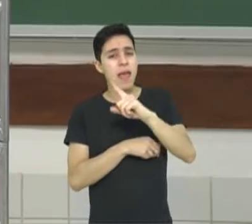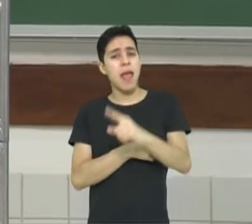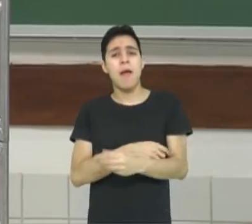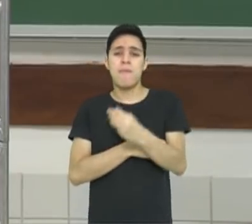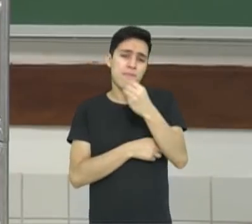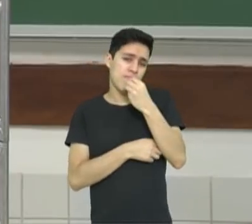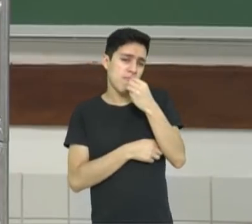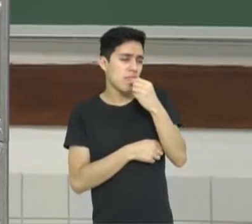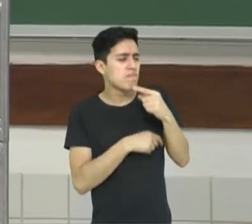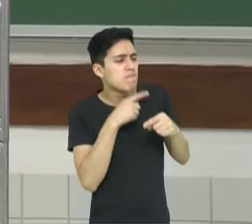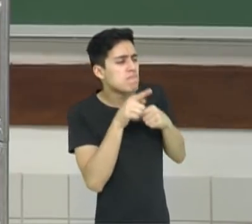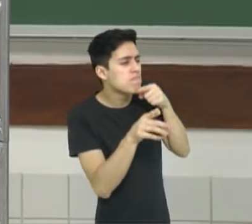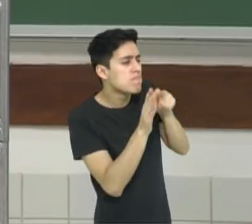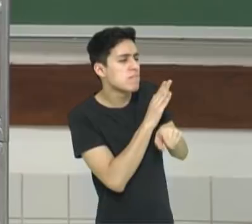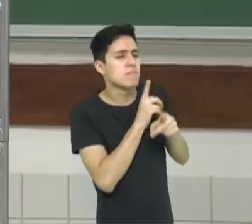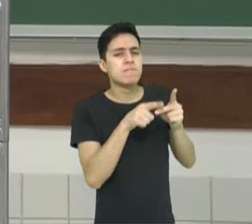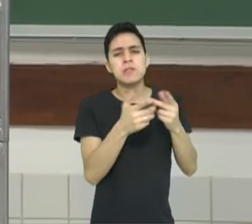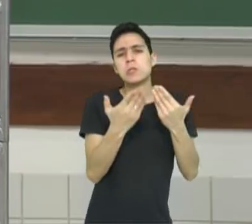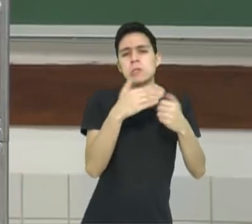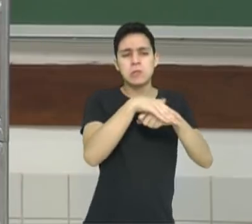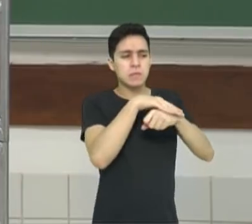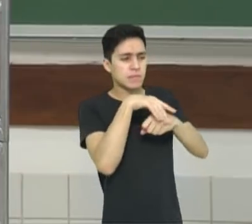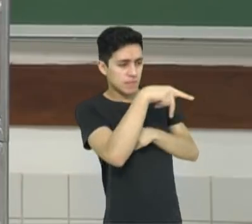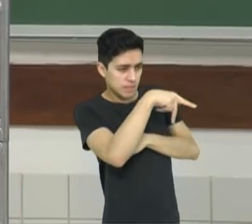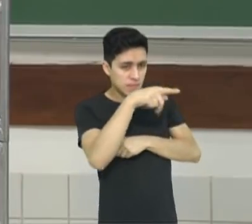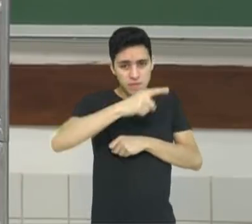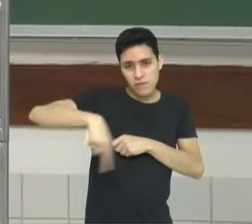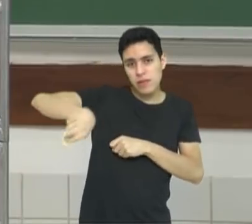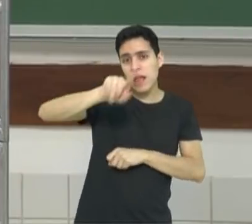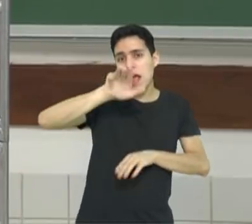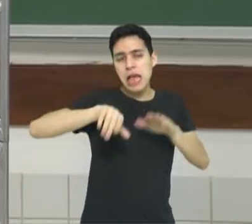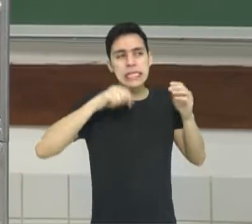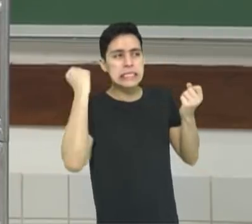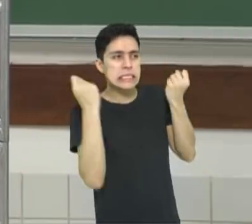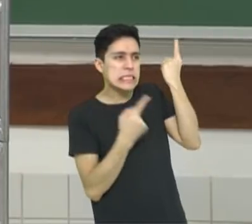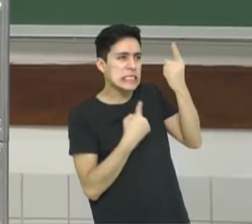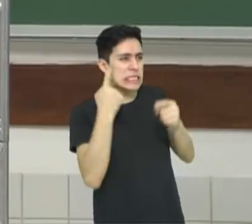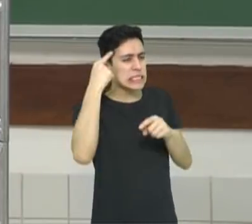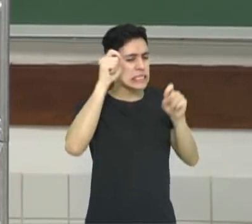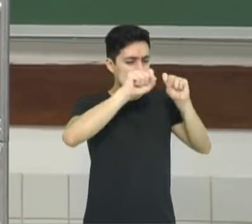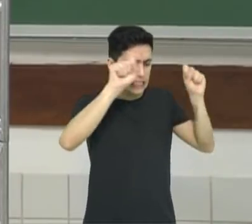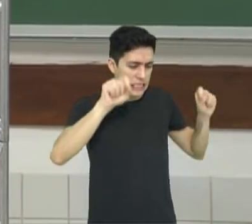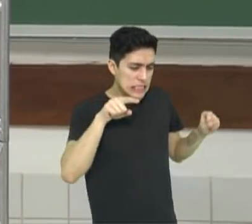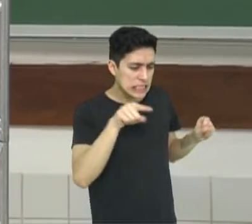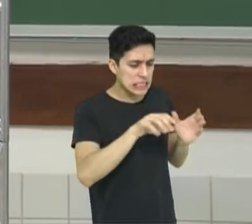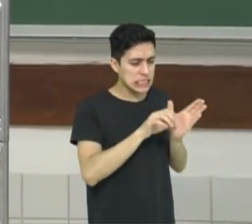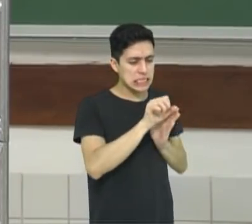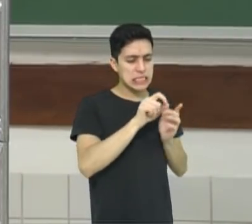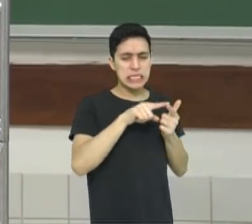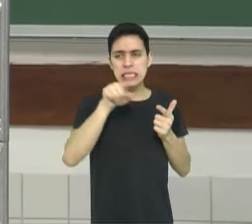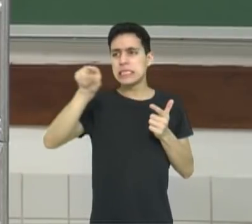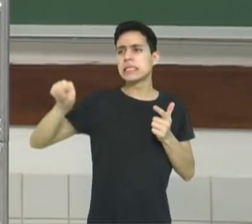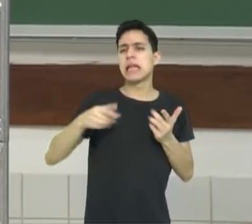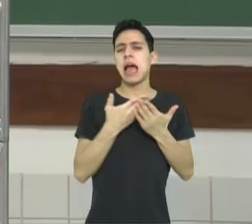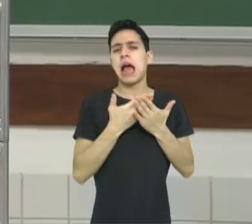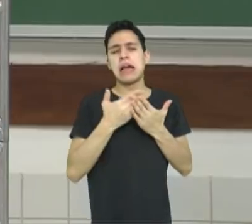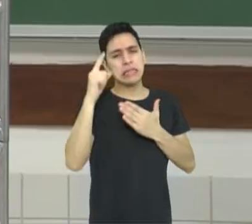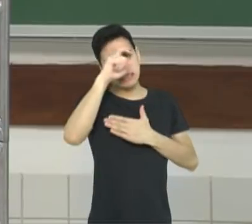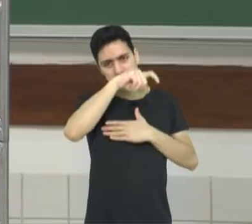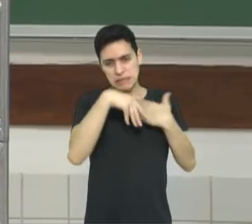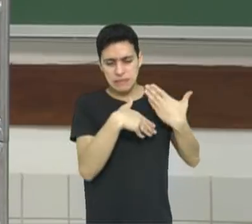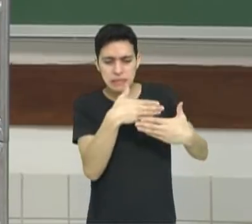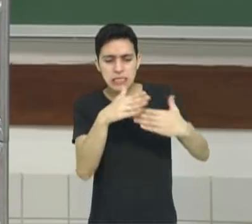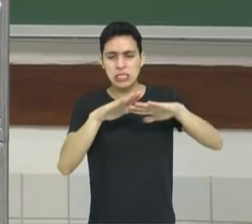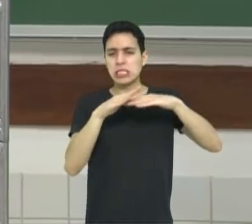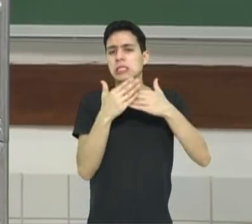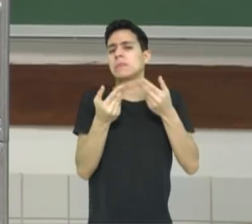tirar dúvidas, de conversar com os professores. De repente você tem algumas dúvidas sobre o sistema do Classroom, sobre as aulas, sobre o andamento